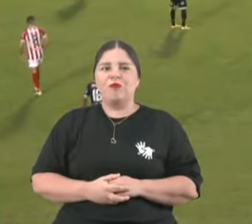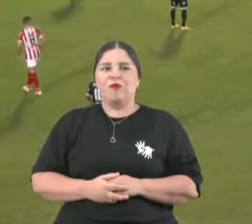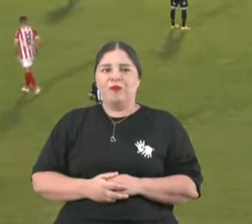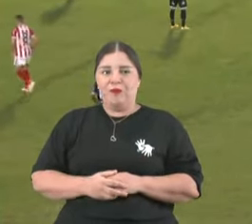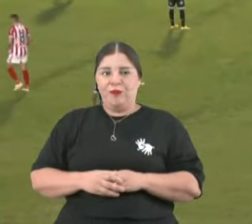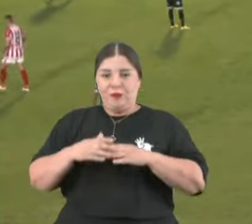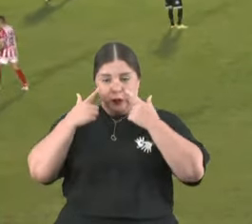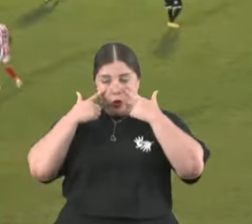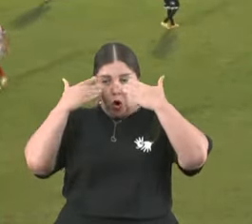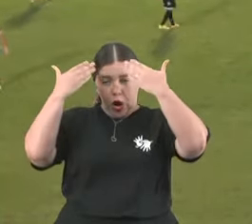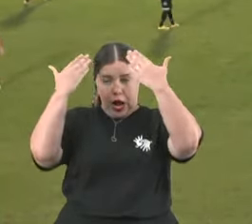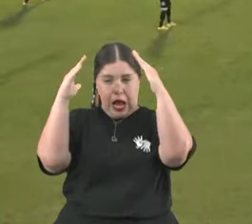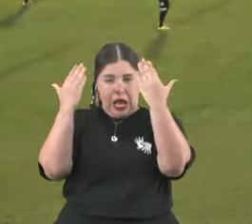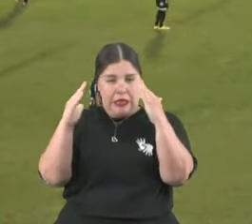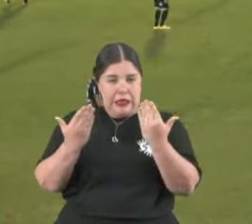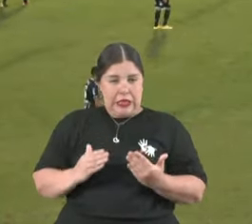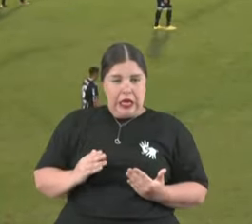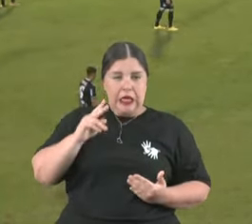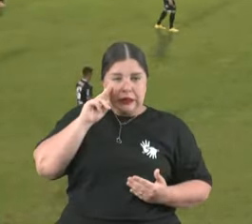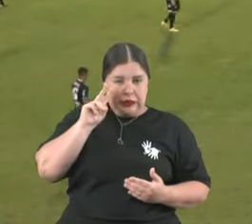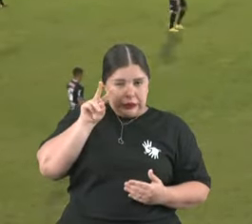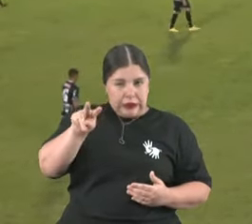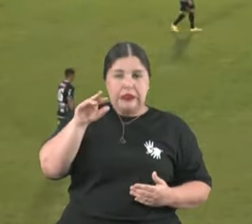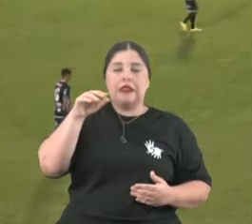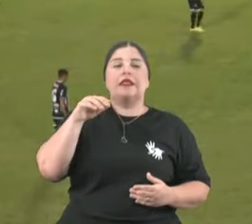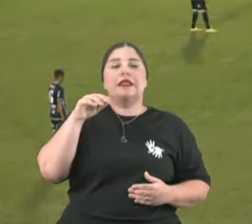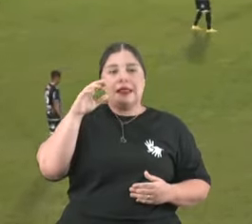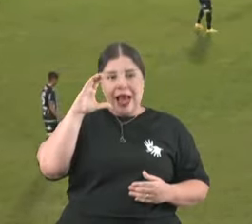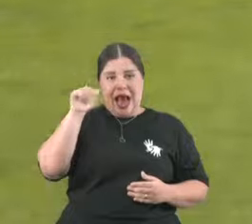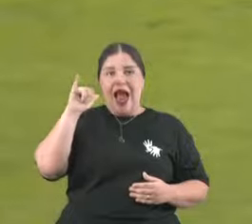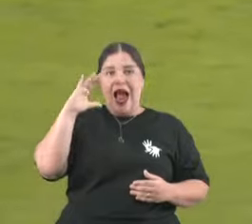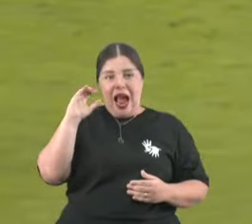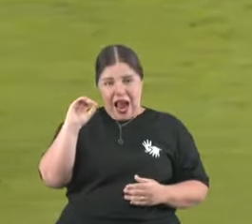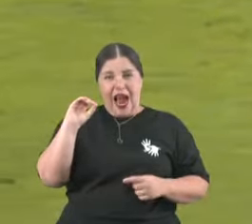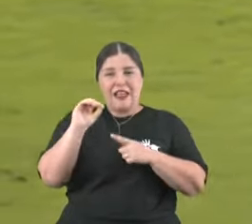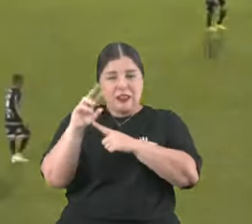Oliveira, comentarista da Band da FAF TV,